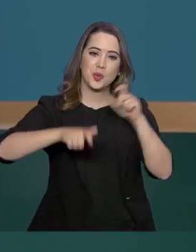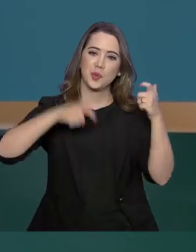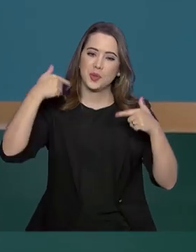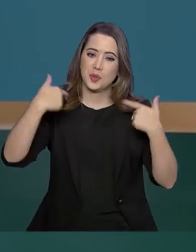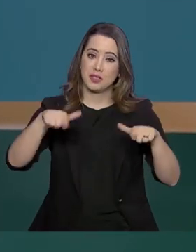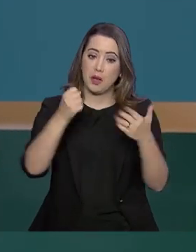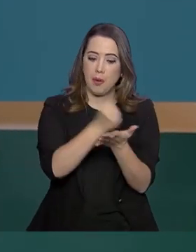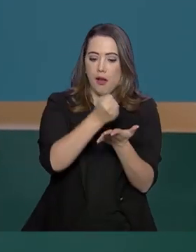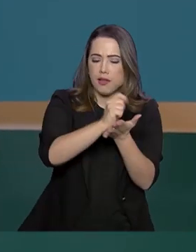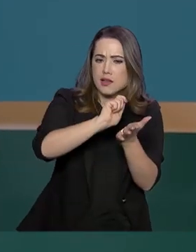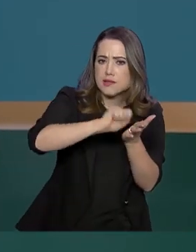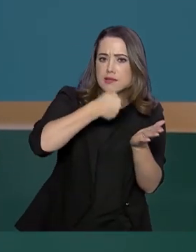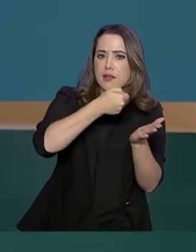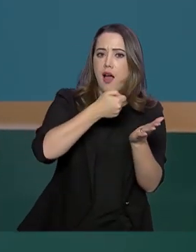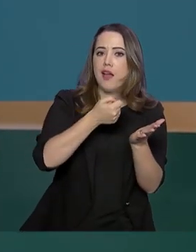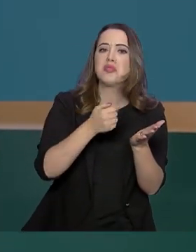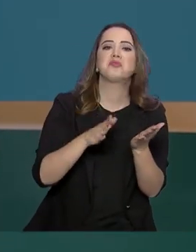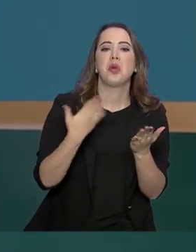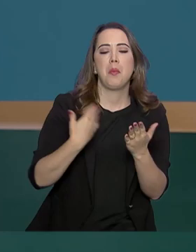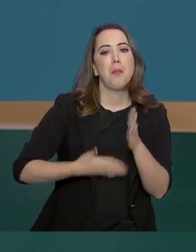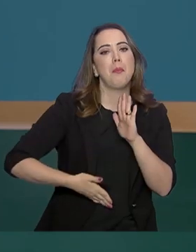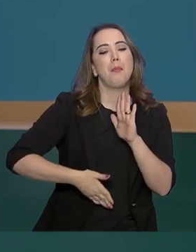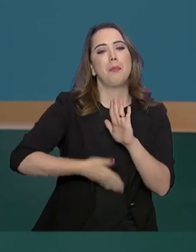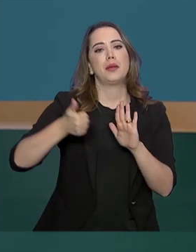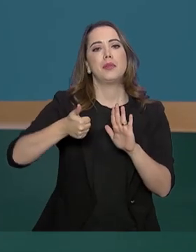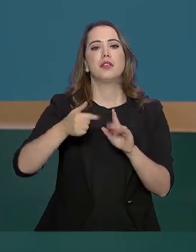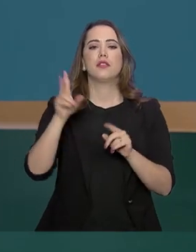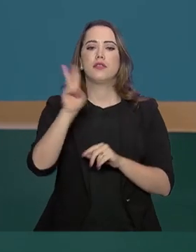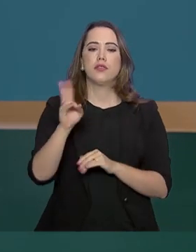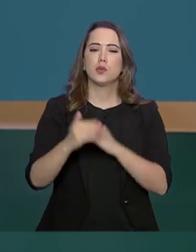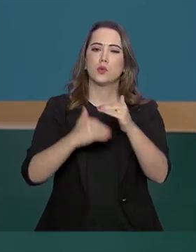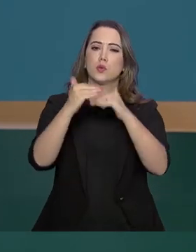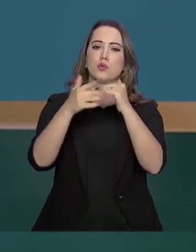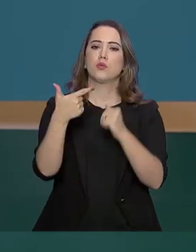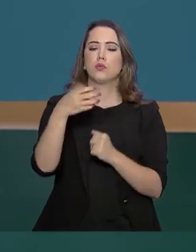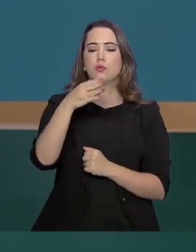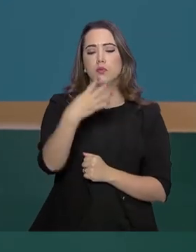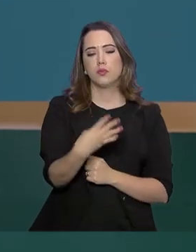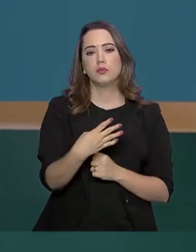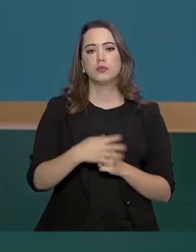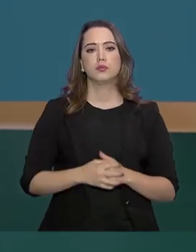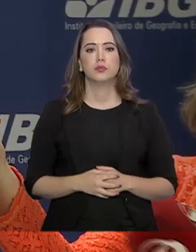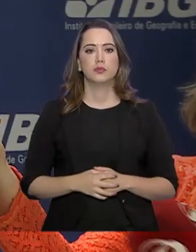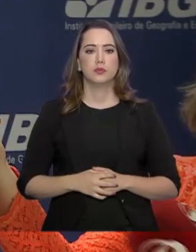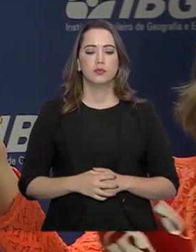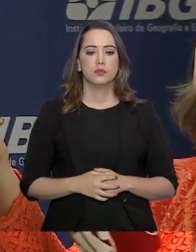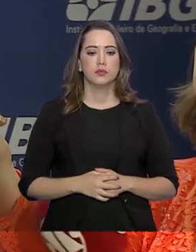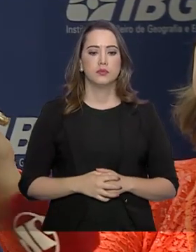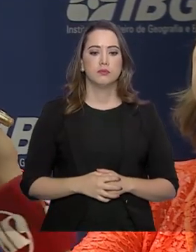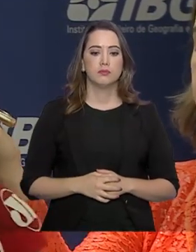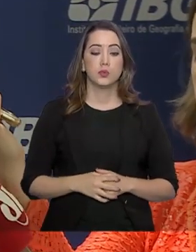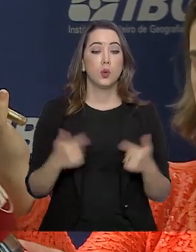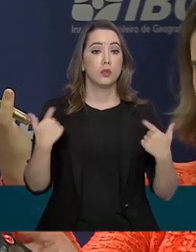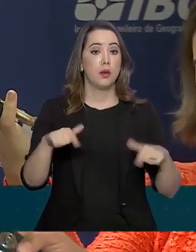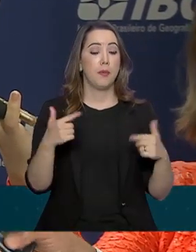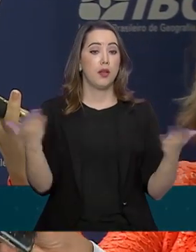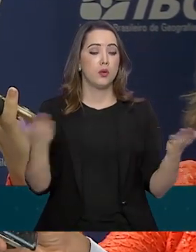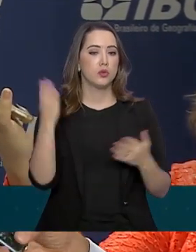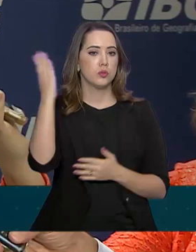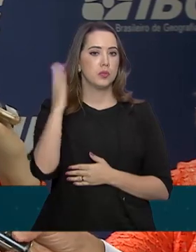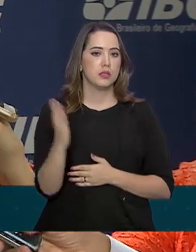trabalhadores com carteira assinada registrou a primeira alta desde 2014. O mercado de trabalho